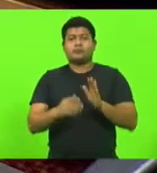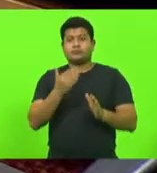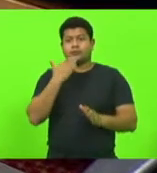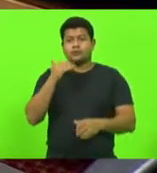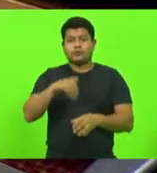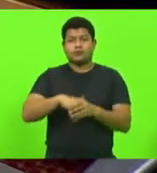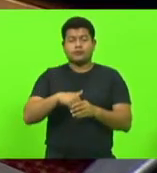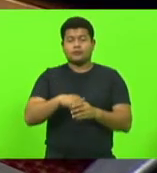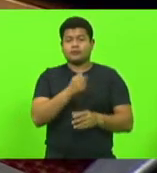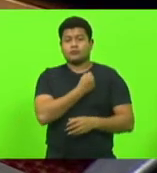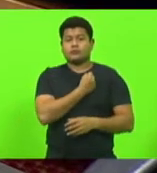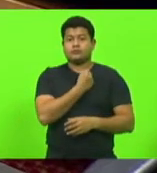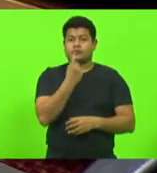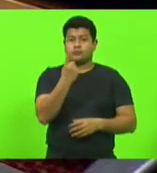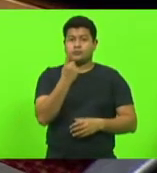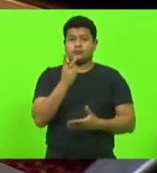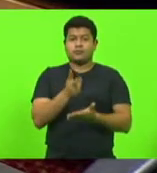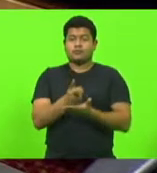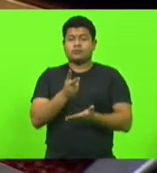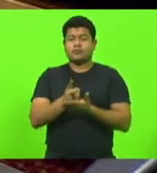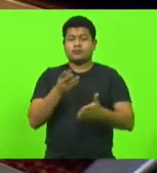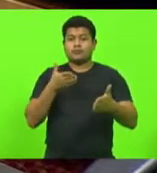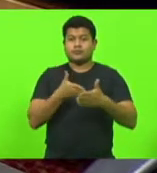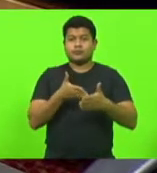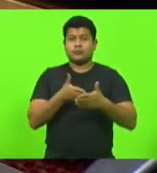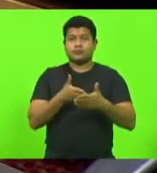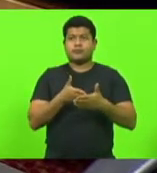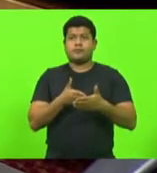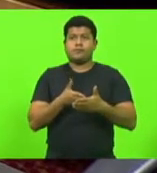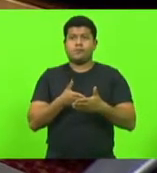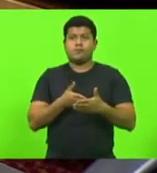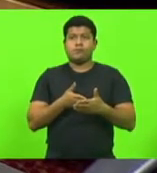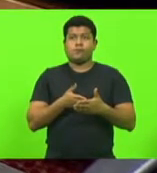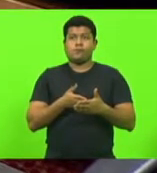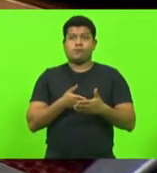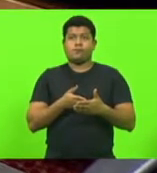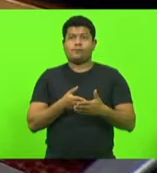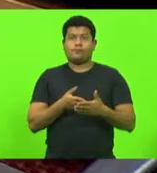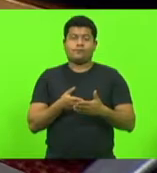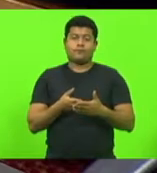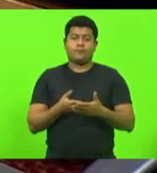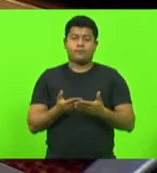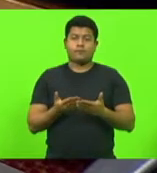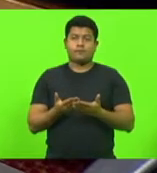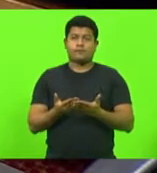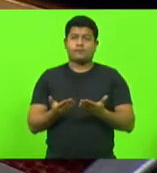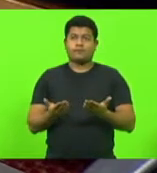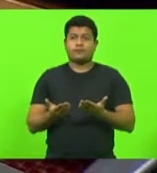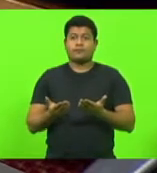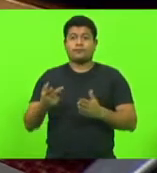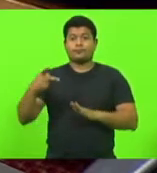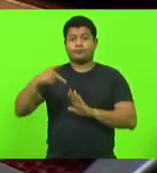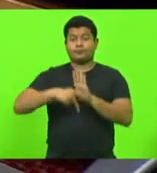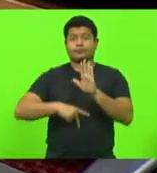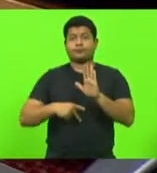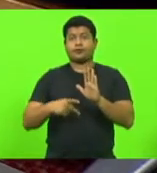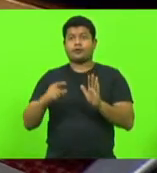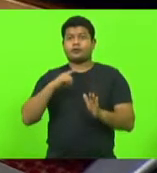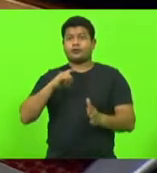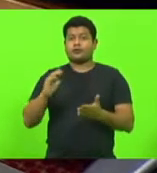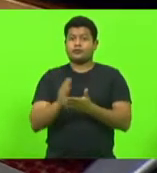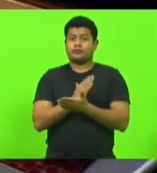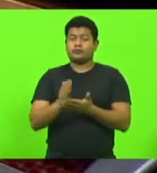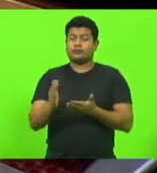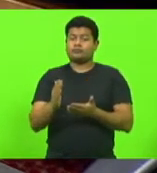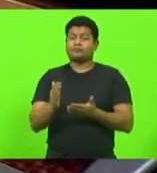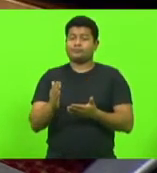para manutenção do veto. Tá? E o projeto ele tem aí algumas questões